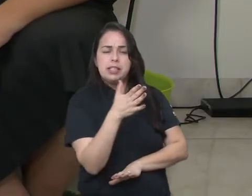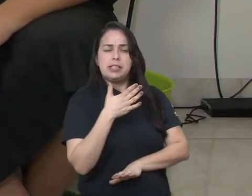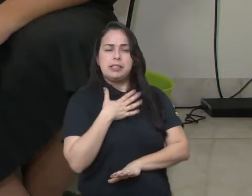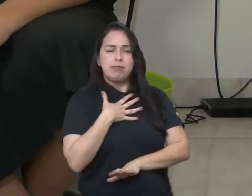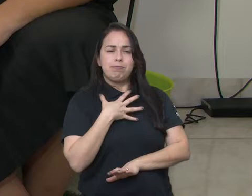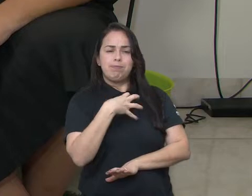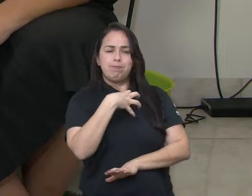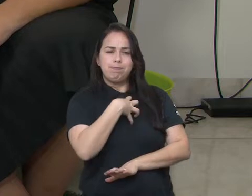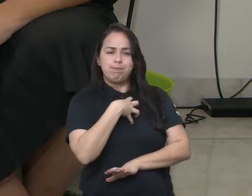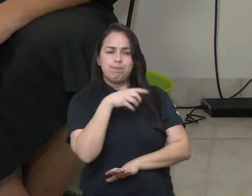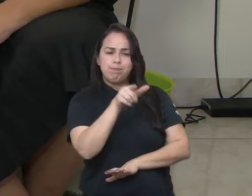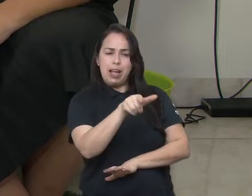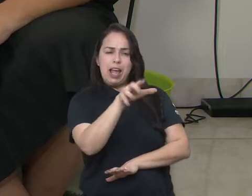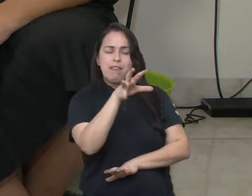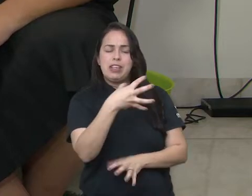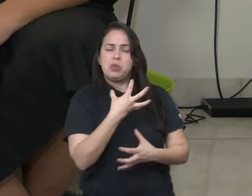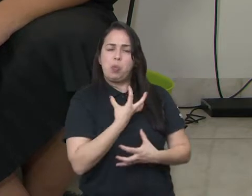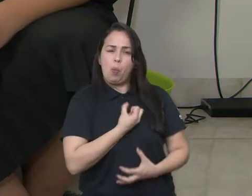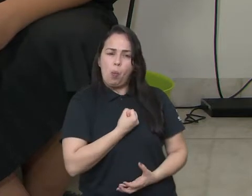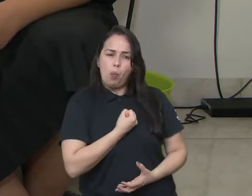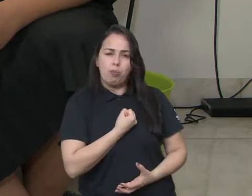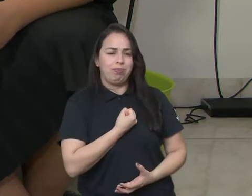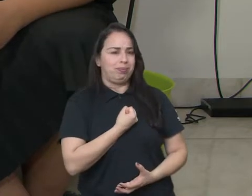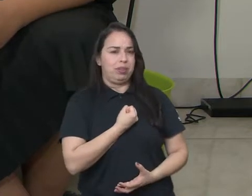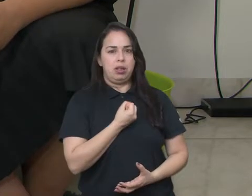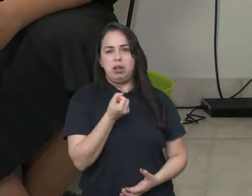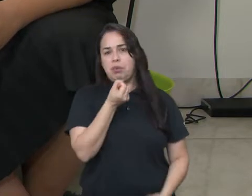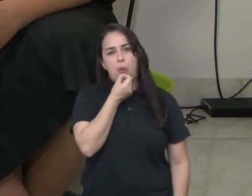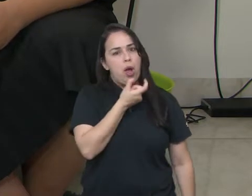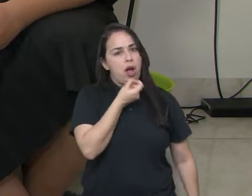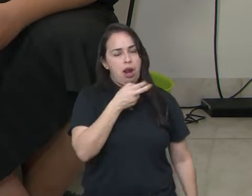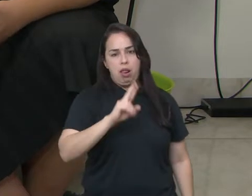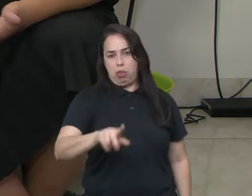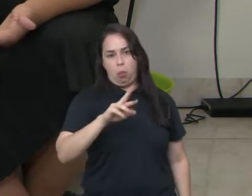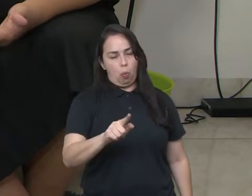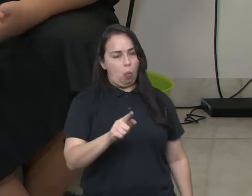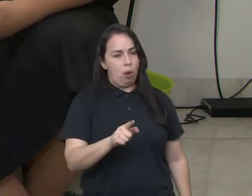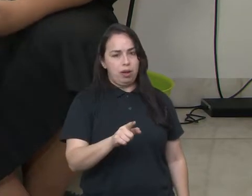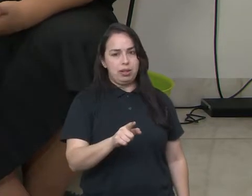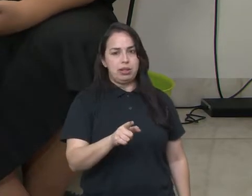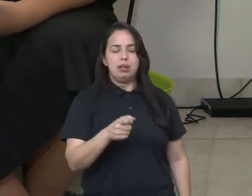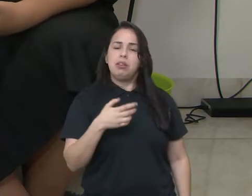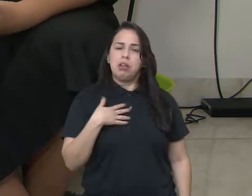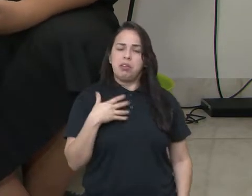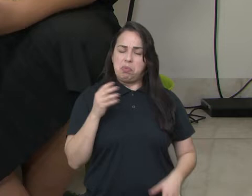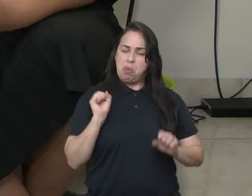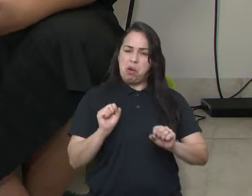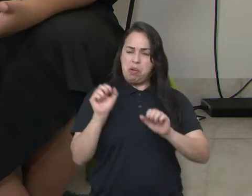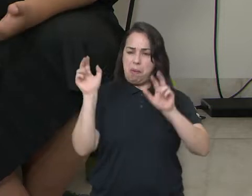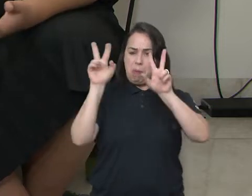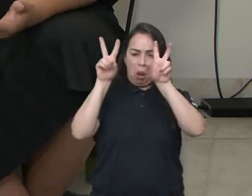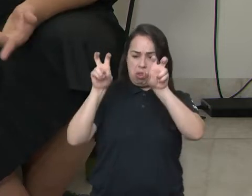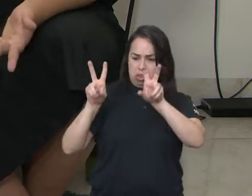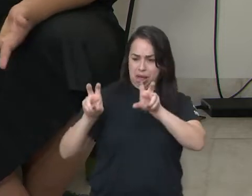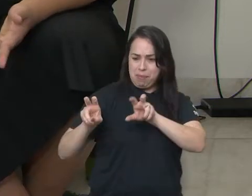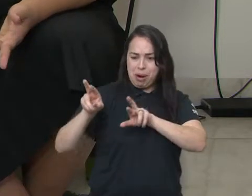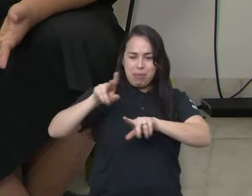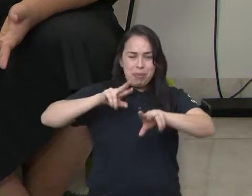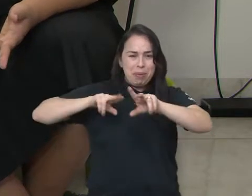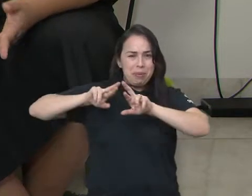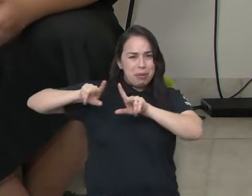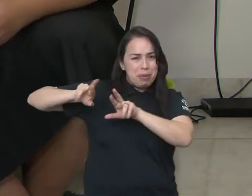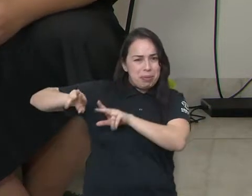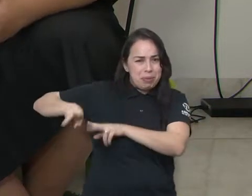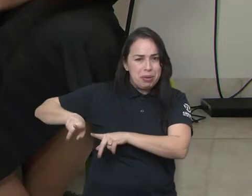fazendo algo que você sabe que vai somar com a dor de alguém, isso não tem graça, isso não é divertido, e tem tanta coisa pra gente